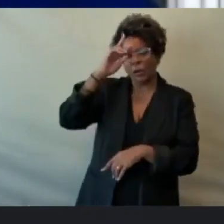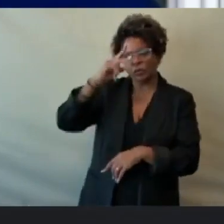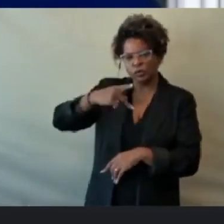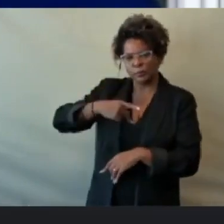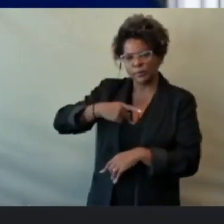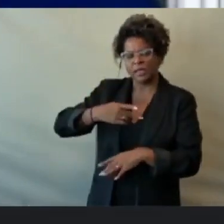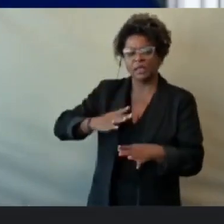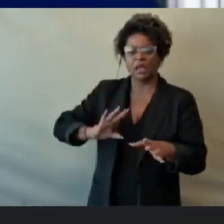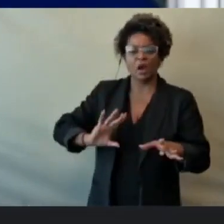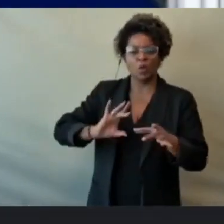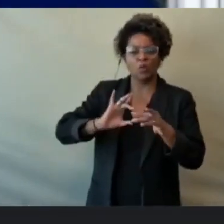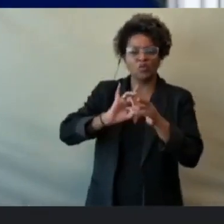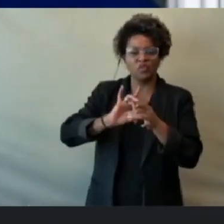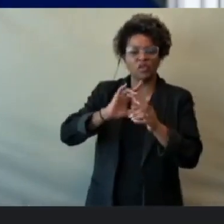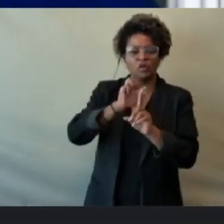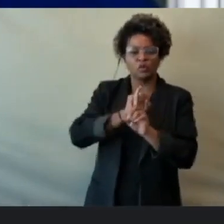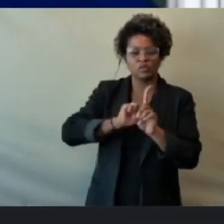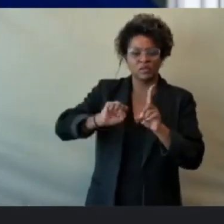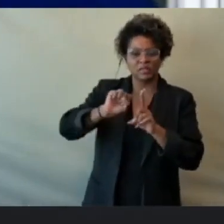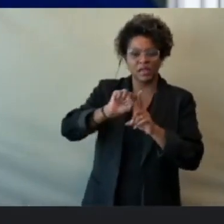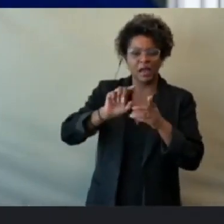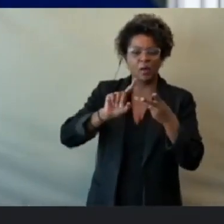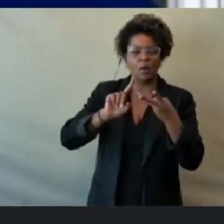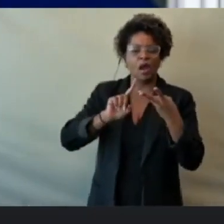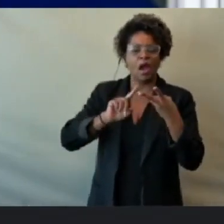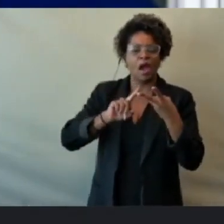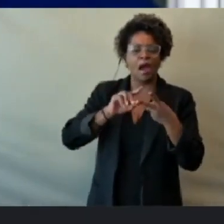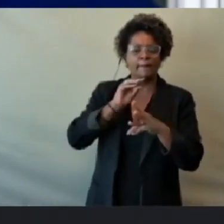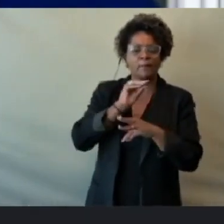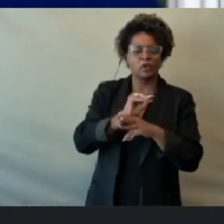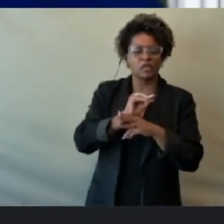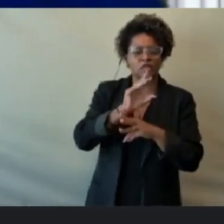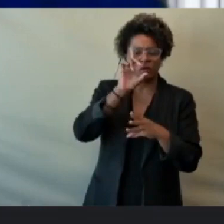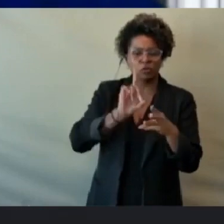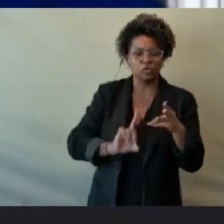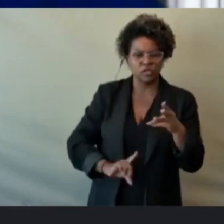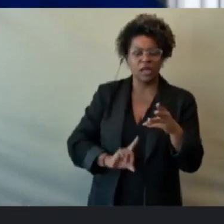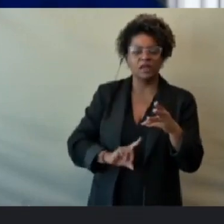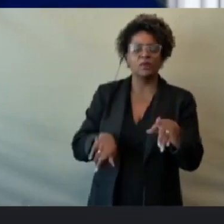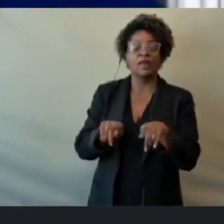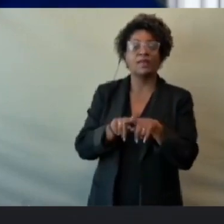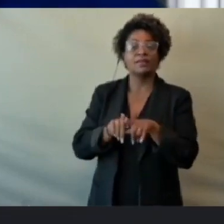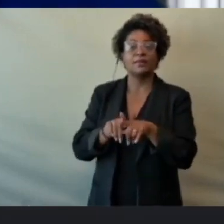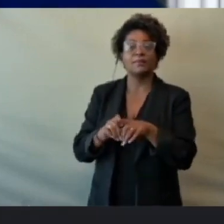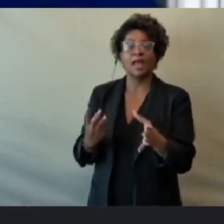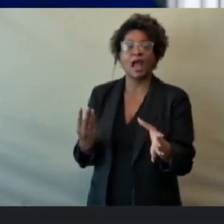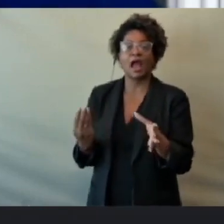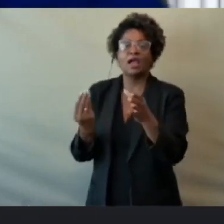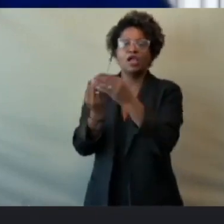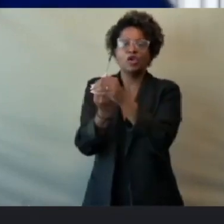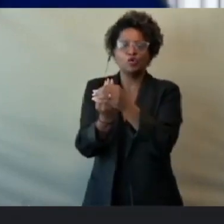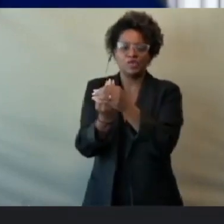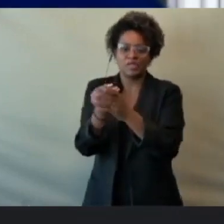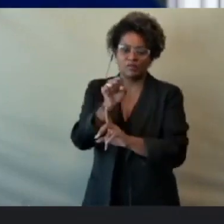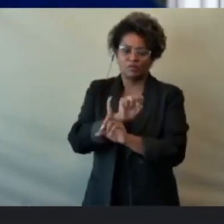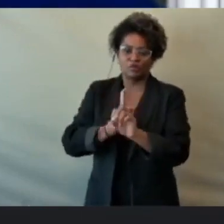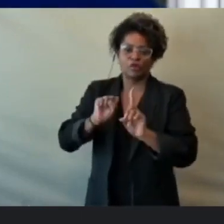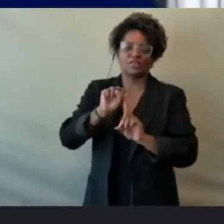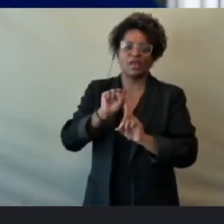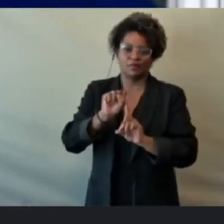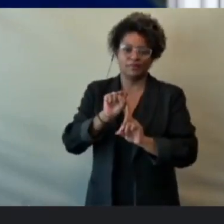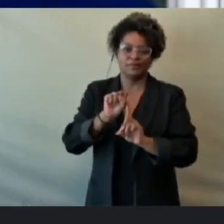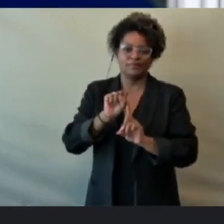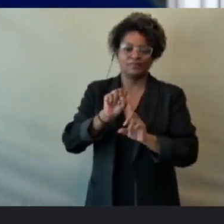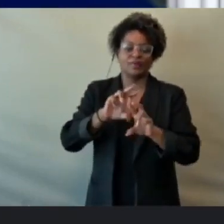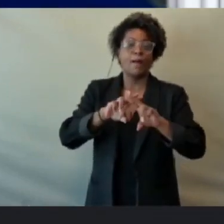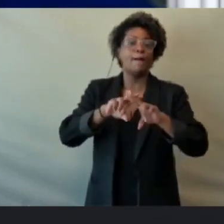direitos e também na inclusão social dessas pessoas idosas. É por isso que a assistência, especialmente